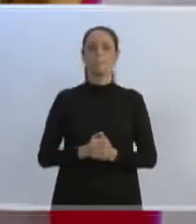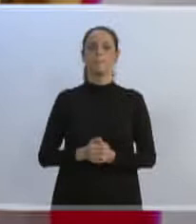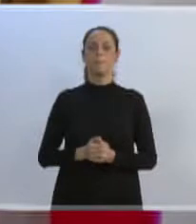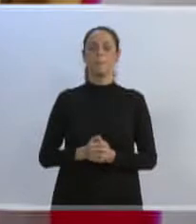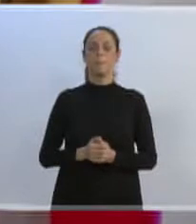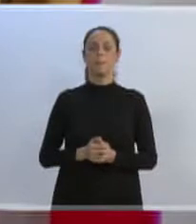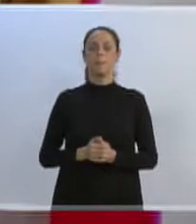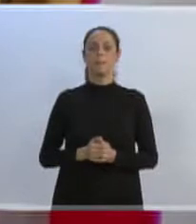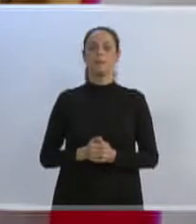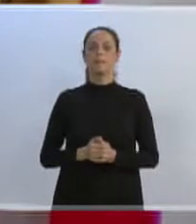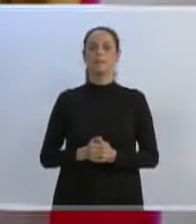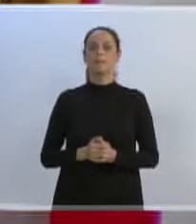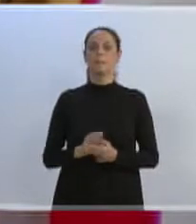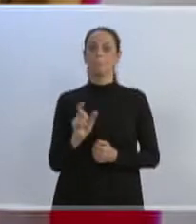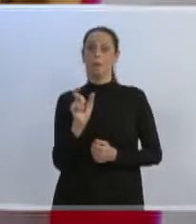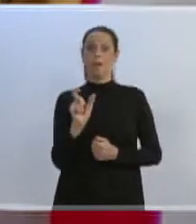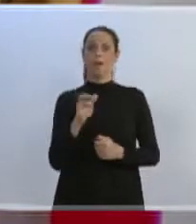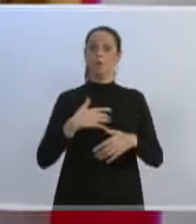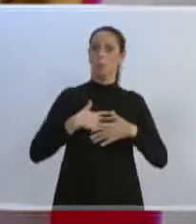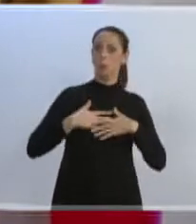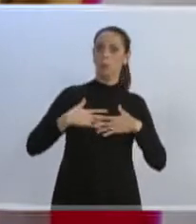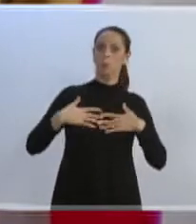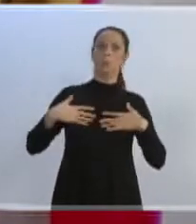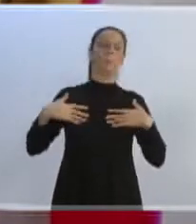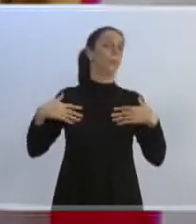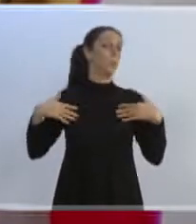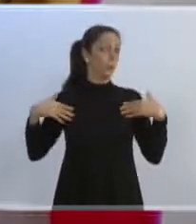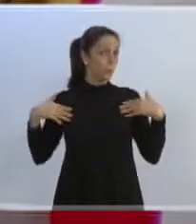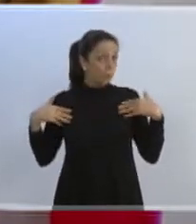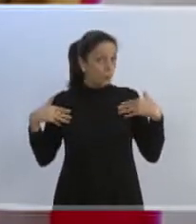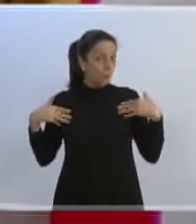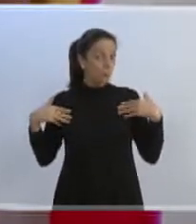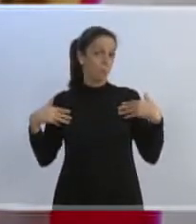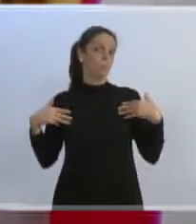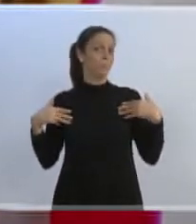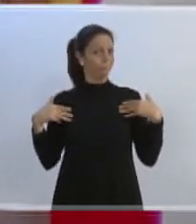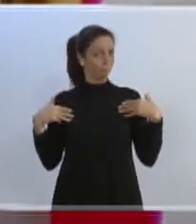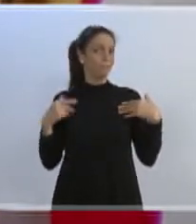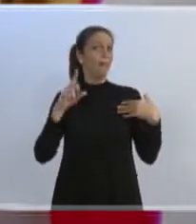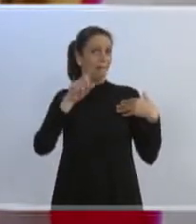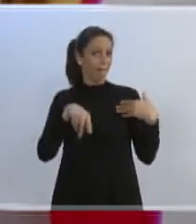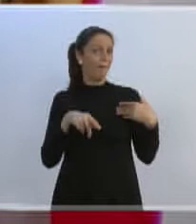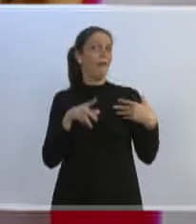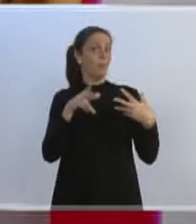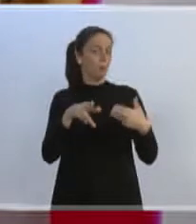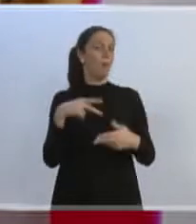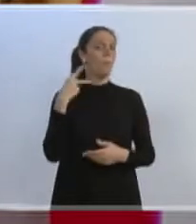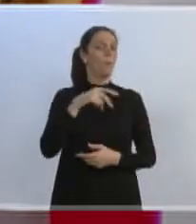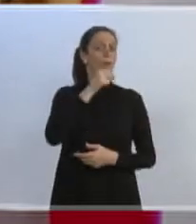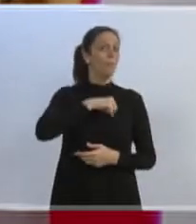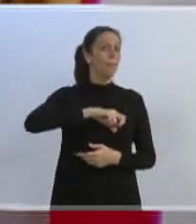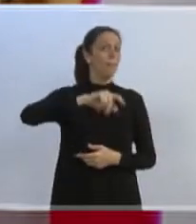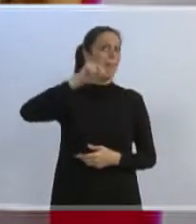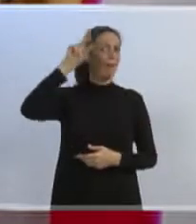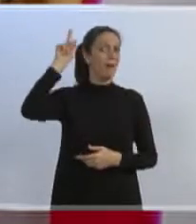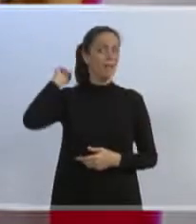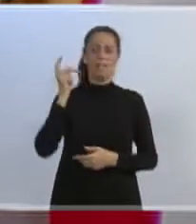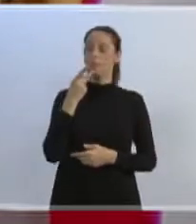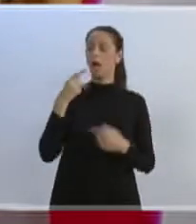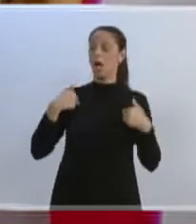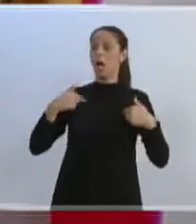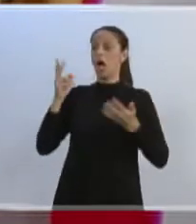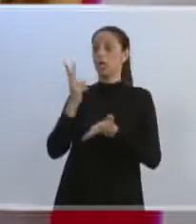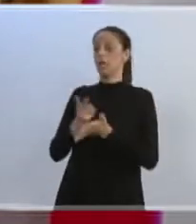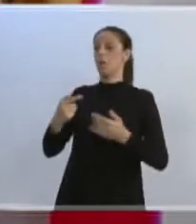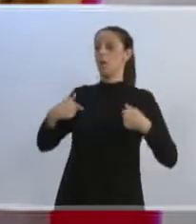essa palavra com muito orgulho, né? É uma questão de política velha, né? Ele veio para fazer política nova,